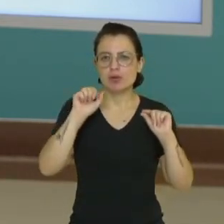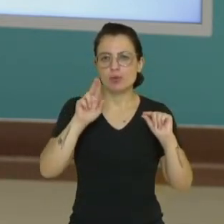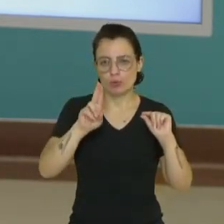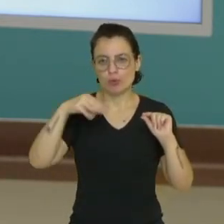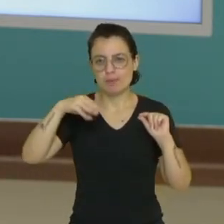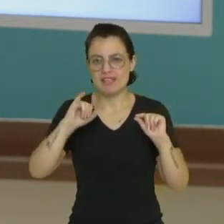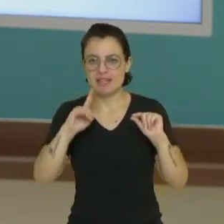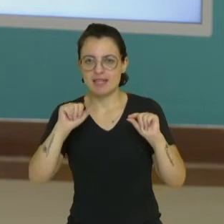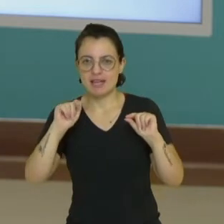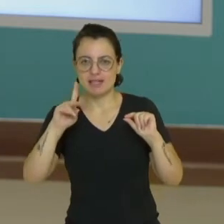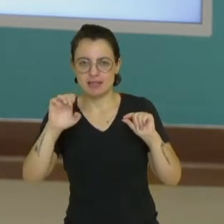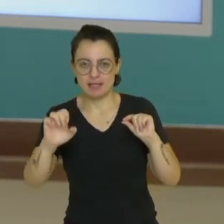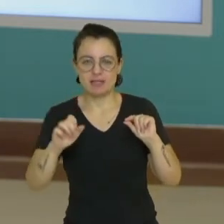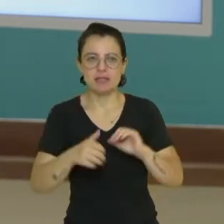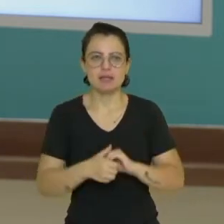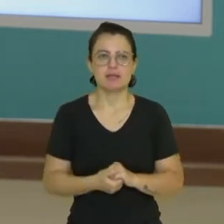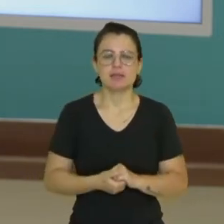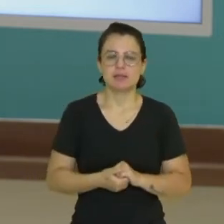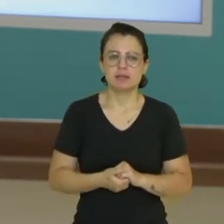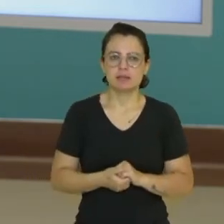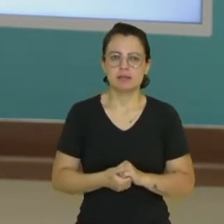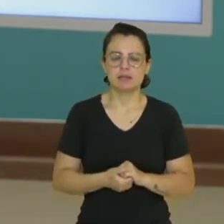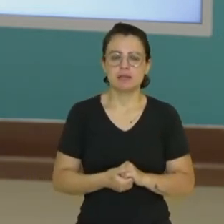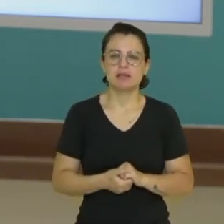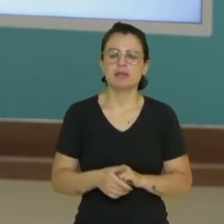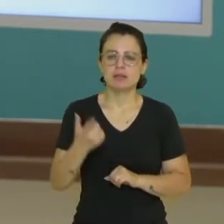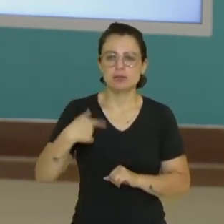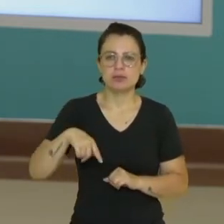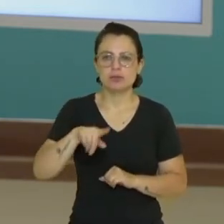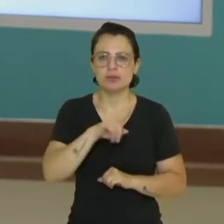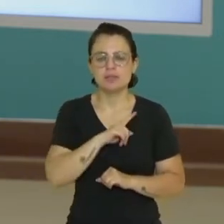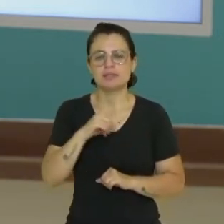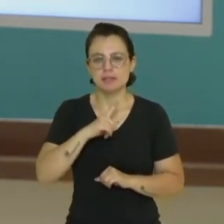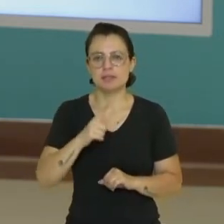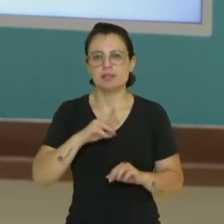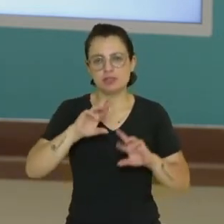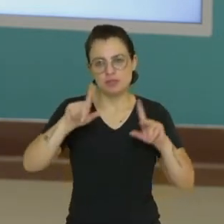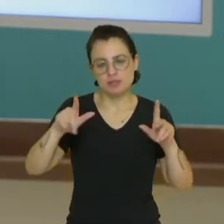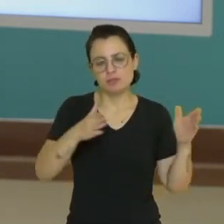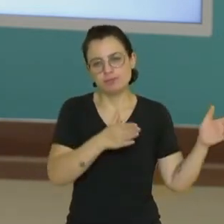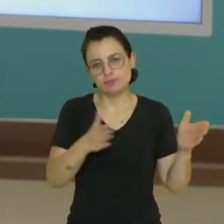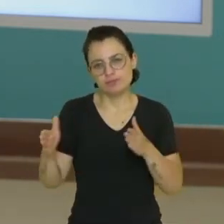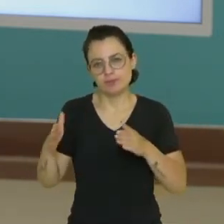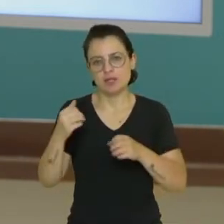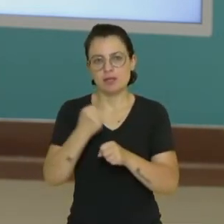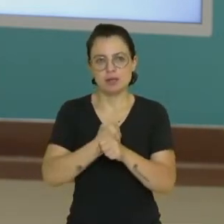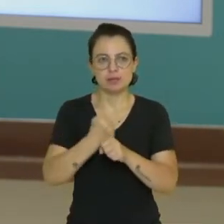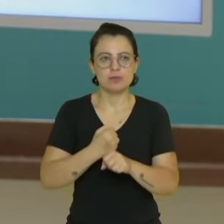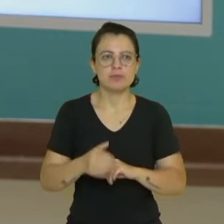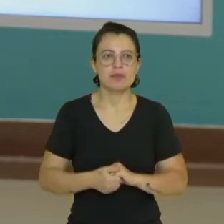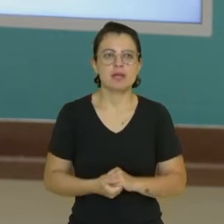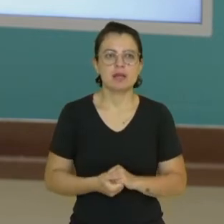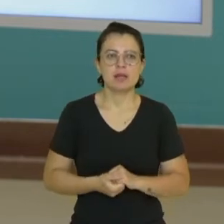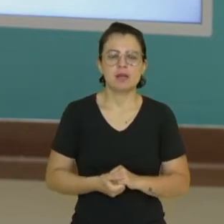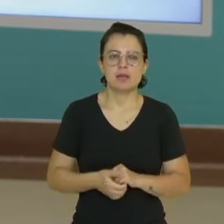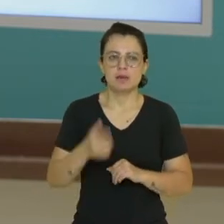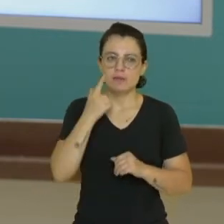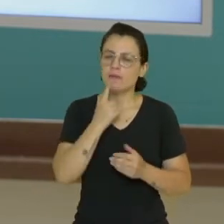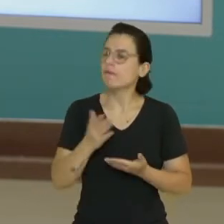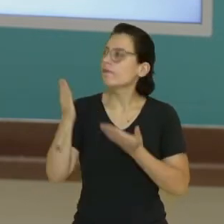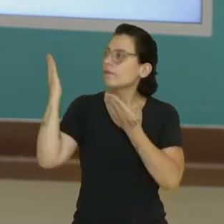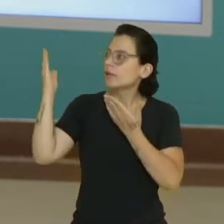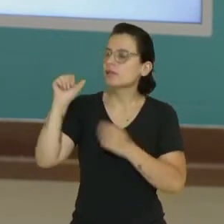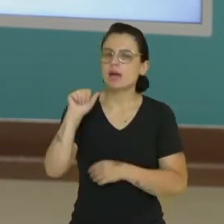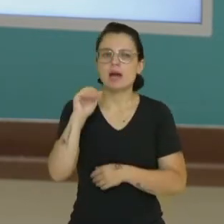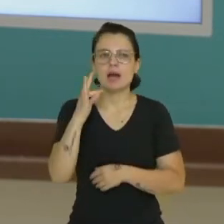essa quantidade de vapor de água nós vamos encontrar diferenças ao longo do ano. A atmosfera então se